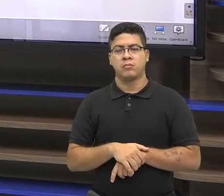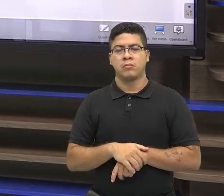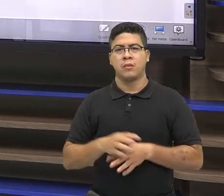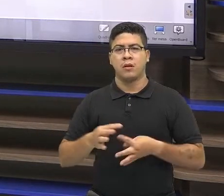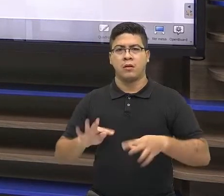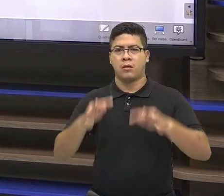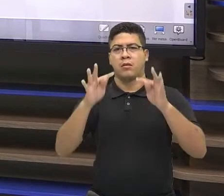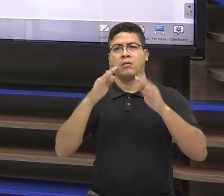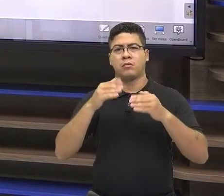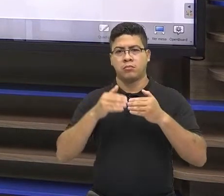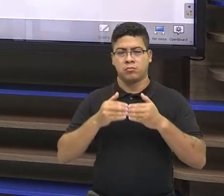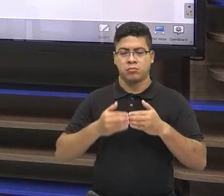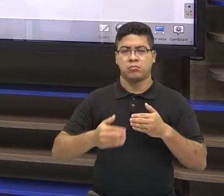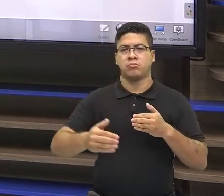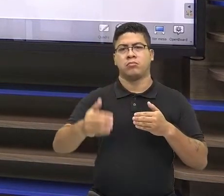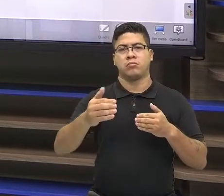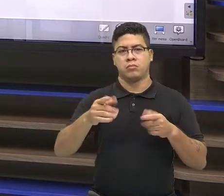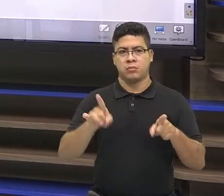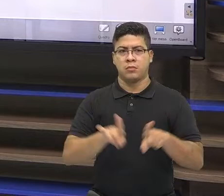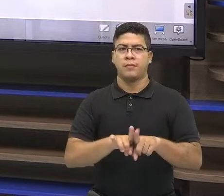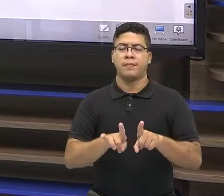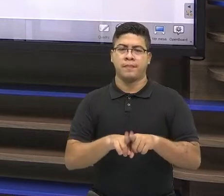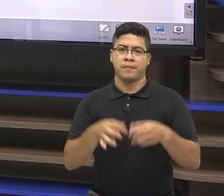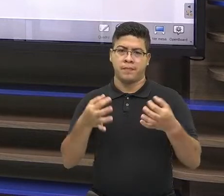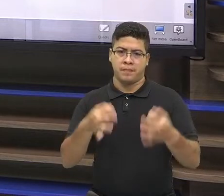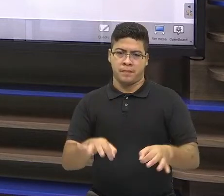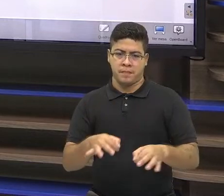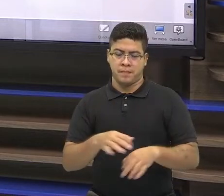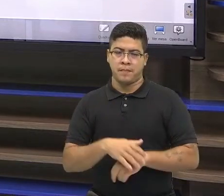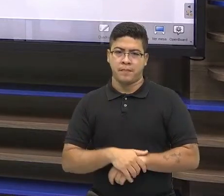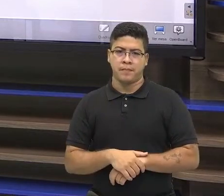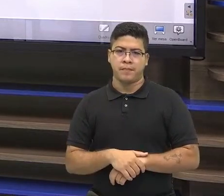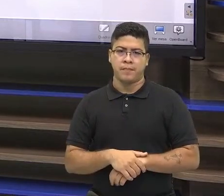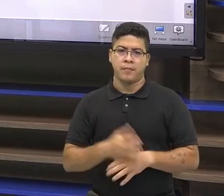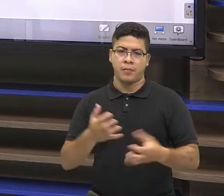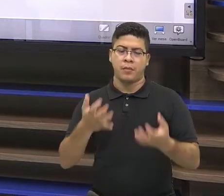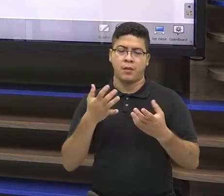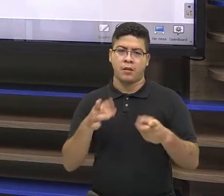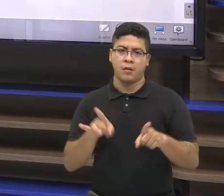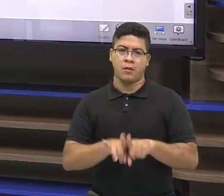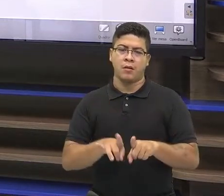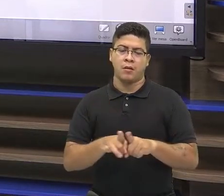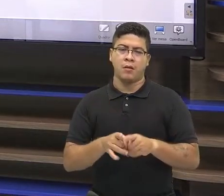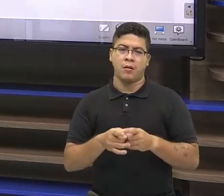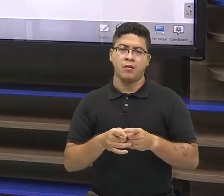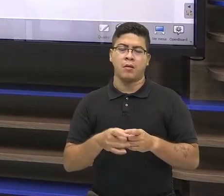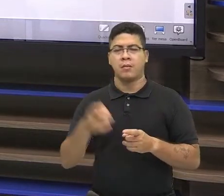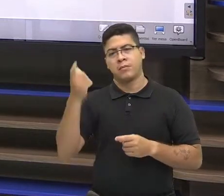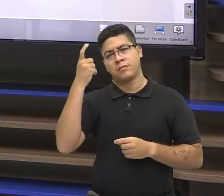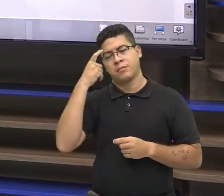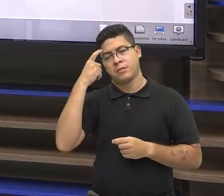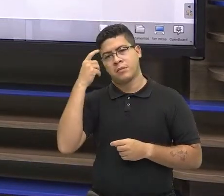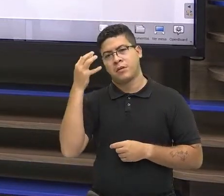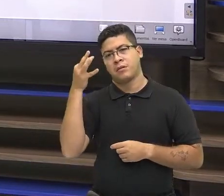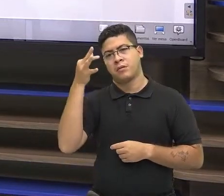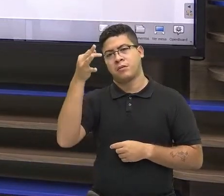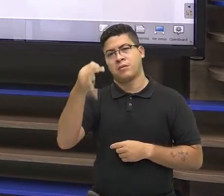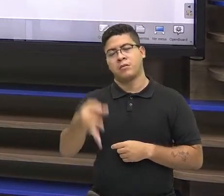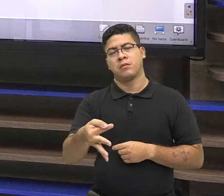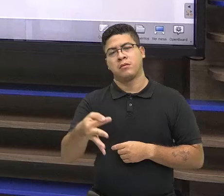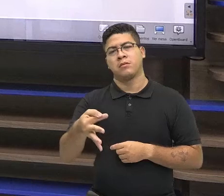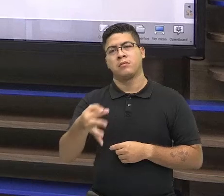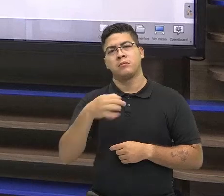tecnologia avançasse também, né? Eles queriam também que pensasse no futuro, lá